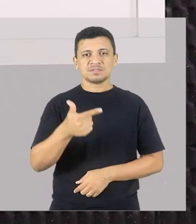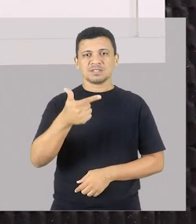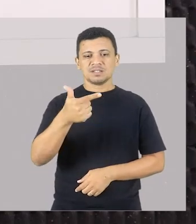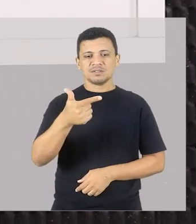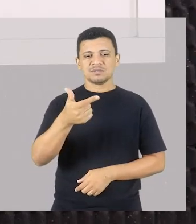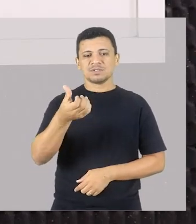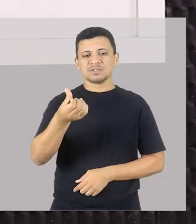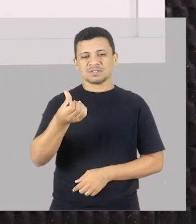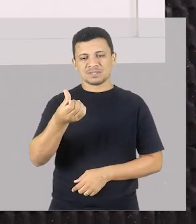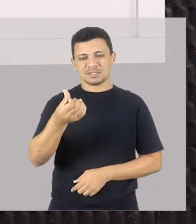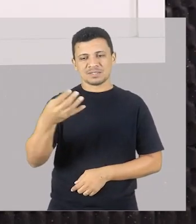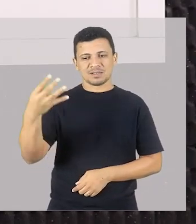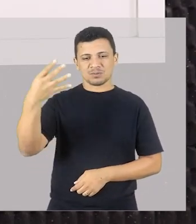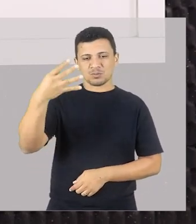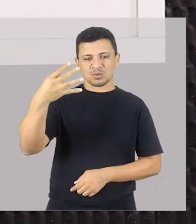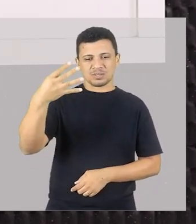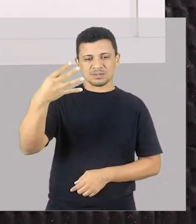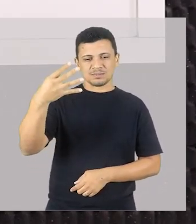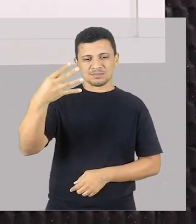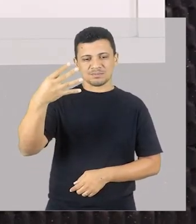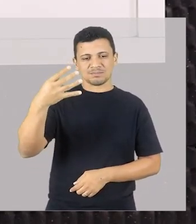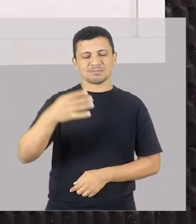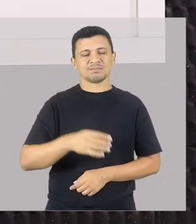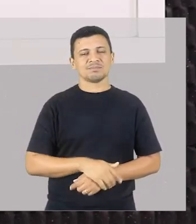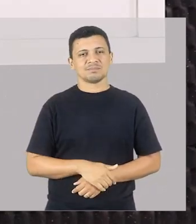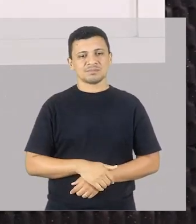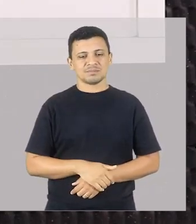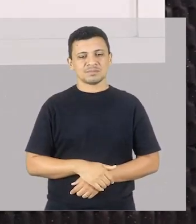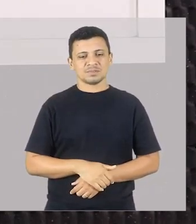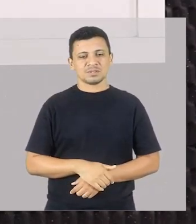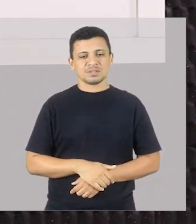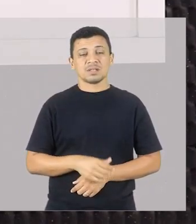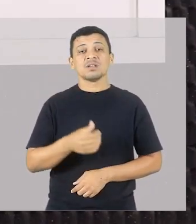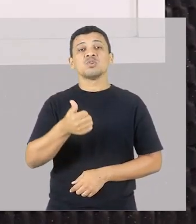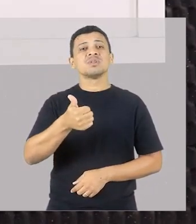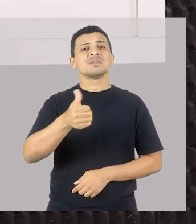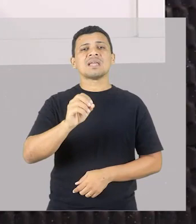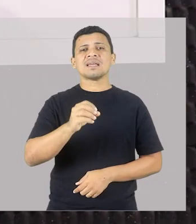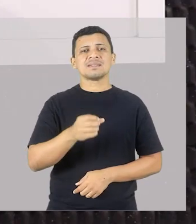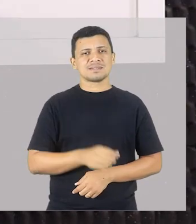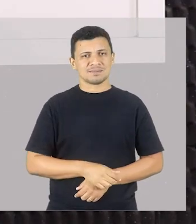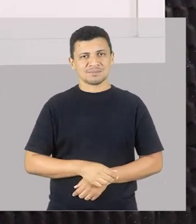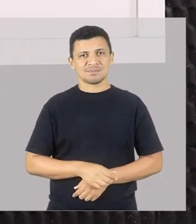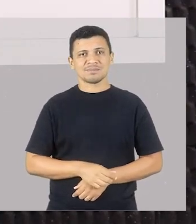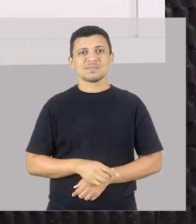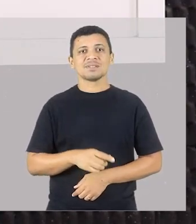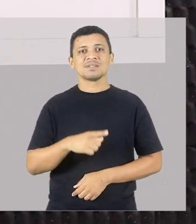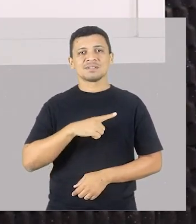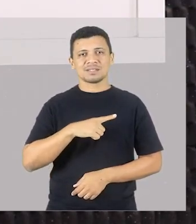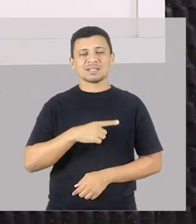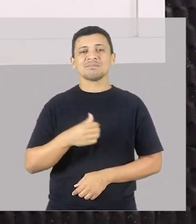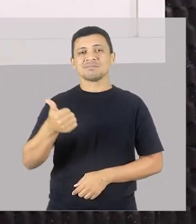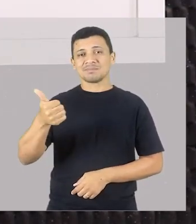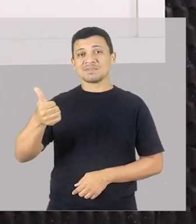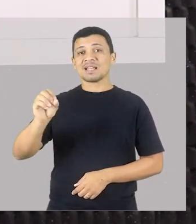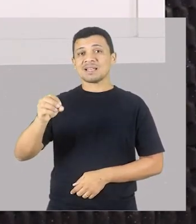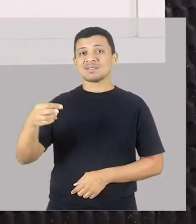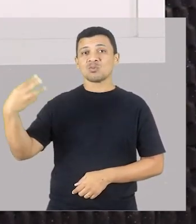26 elevado a 4. E o 10 aqui apareceu 3 vezes, eu posso botar 10 ao